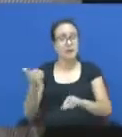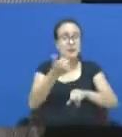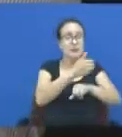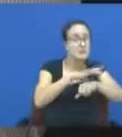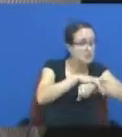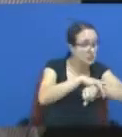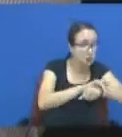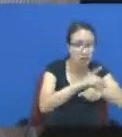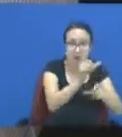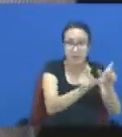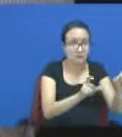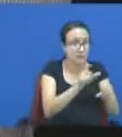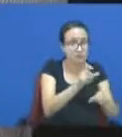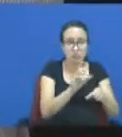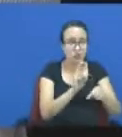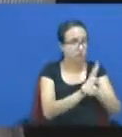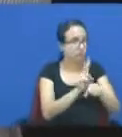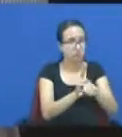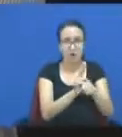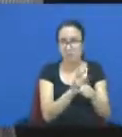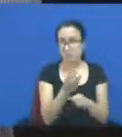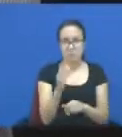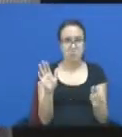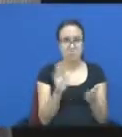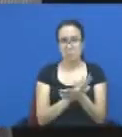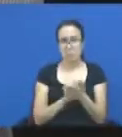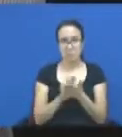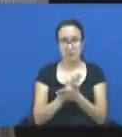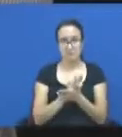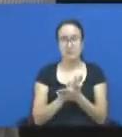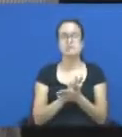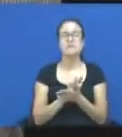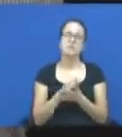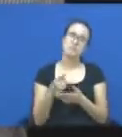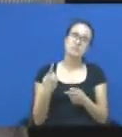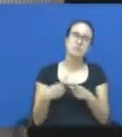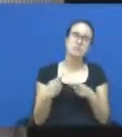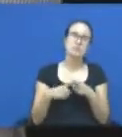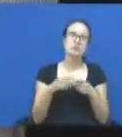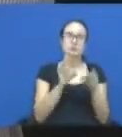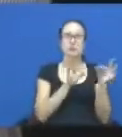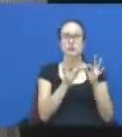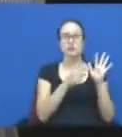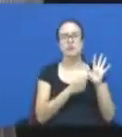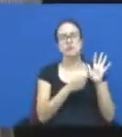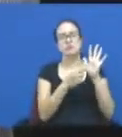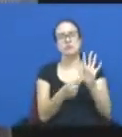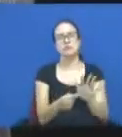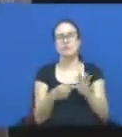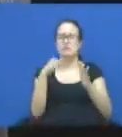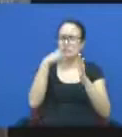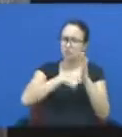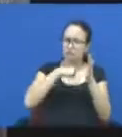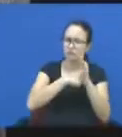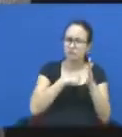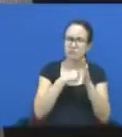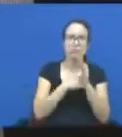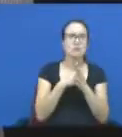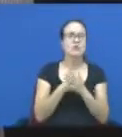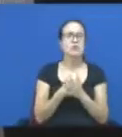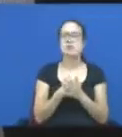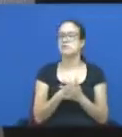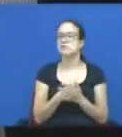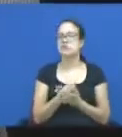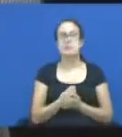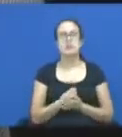das pessoas. Então, é por isso que eu apresentei esse projeto e nós vamos lutar. Pode vir a FENABAN, pode vir quem quiser.